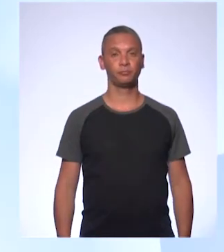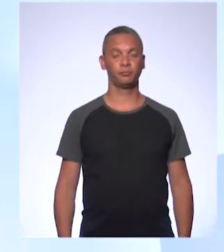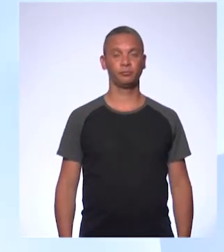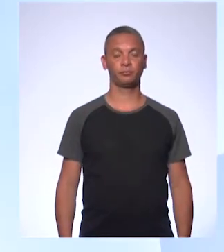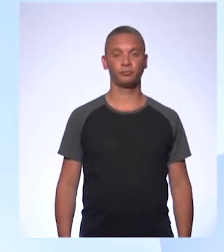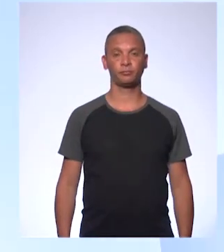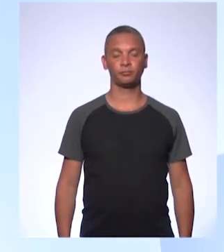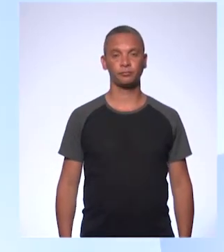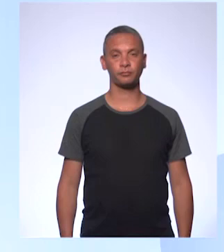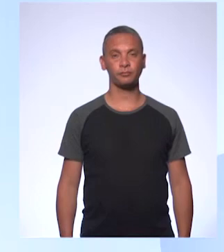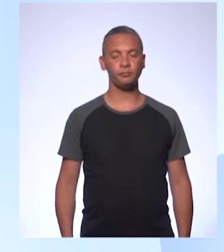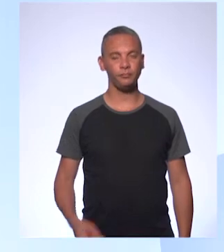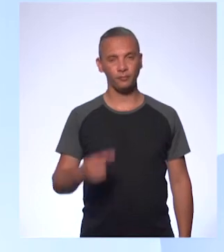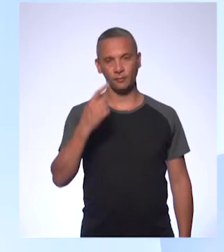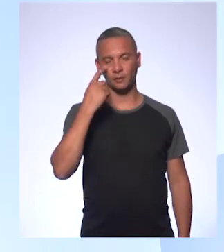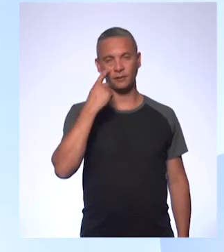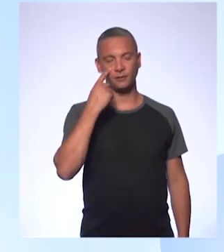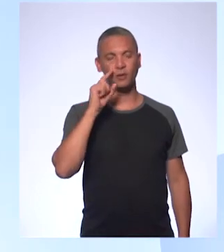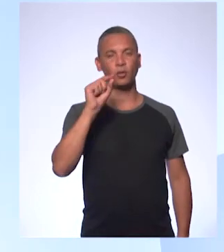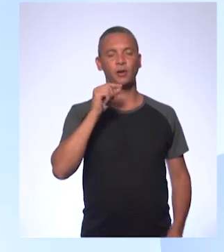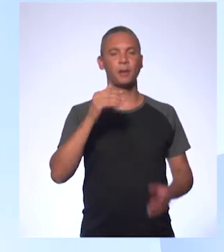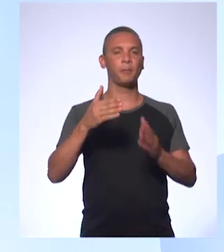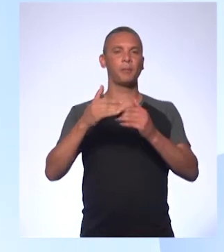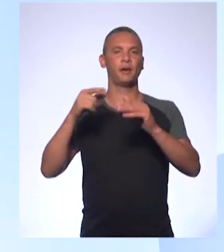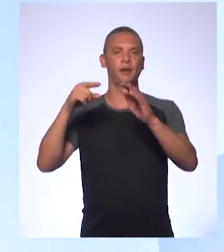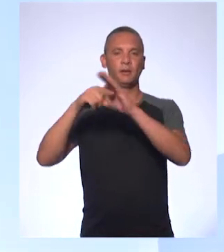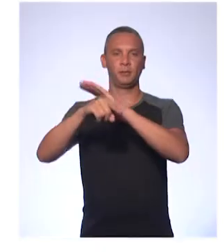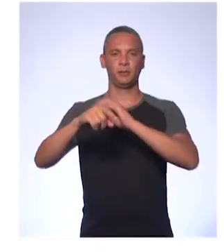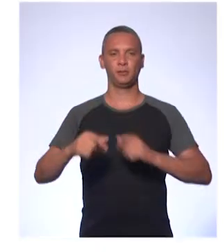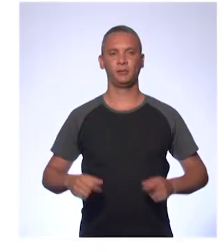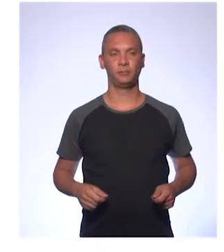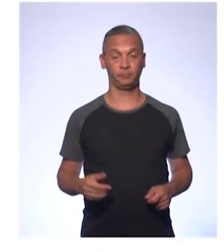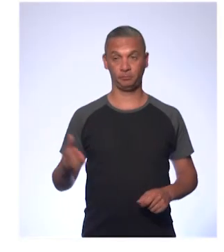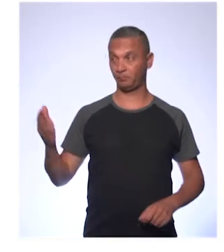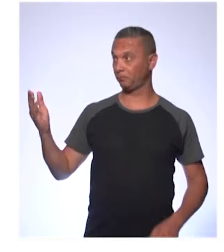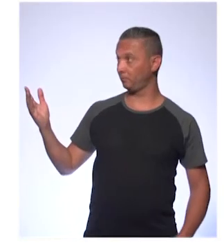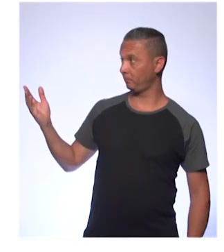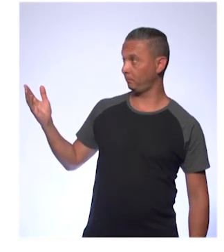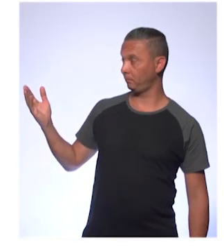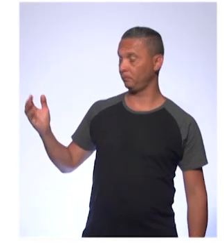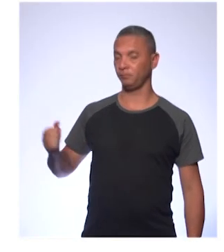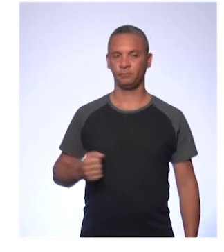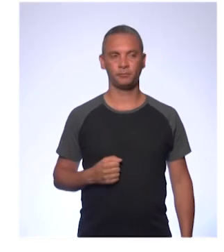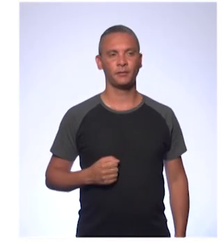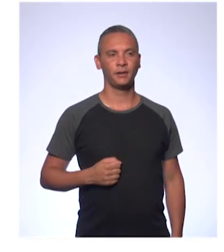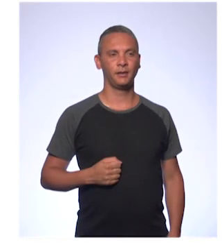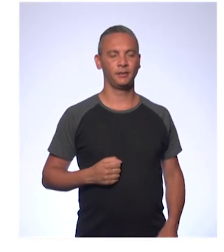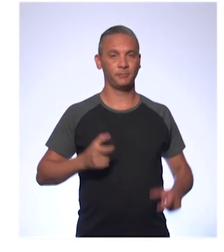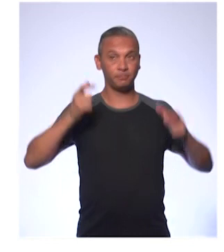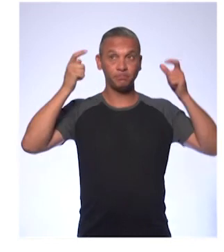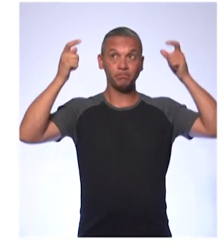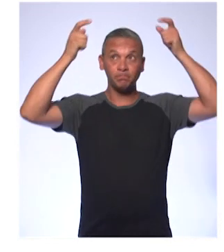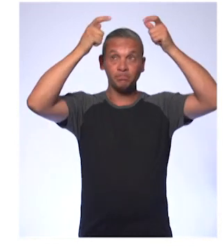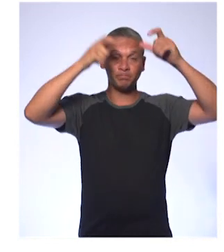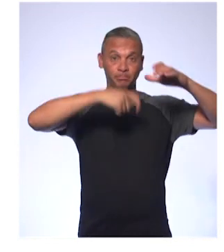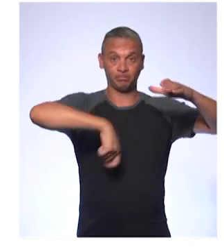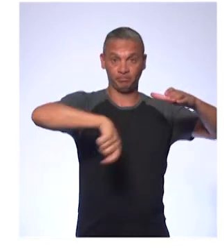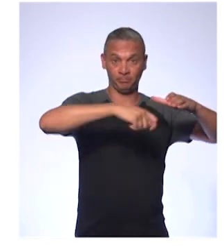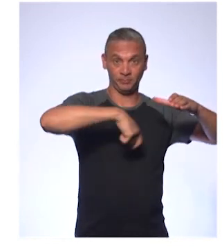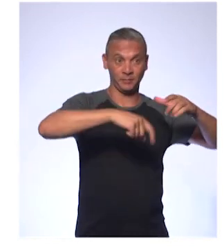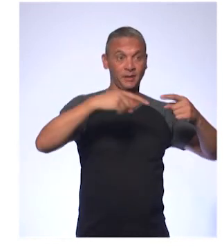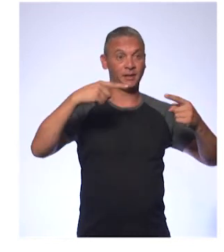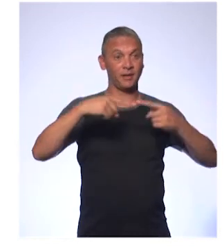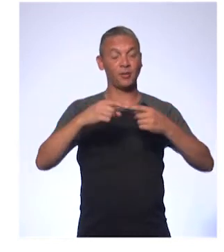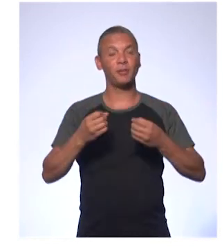dar um tempo aí para vocês, a gente vai ler aqui o que está pedindo a questão. Vejam só. A gastronomia é uma das formas